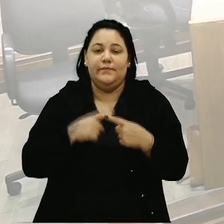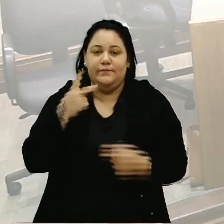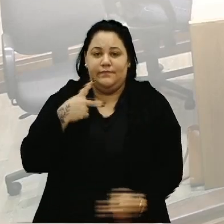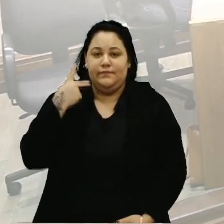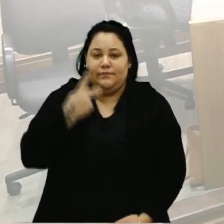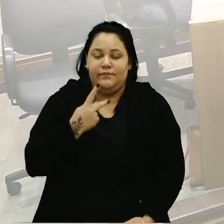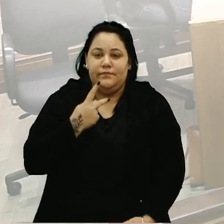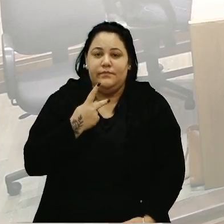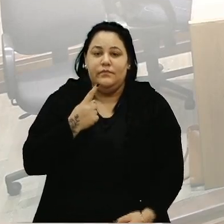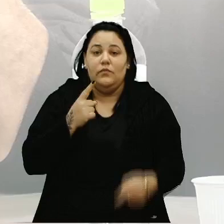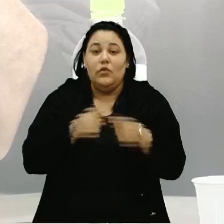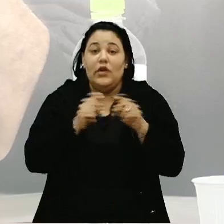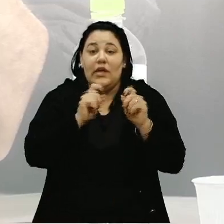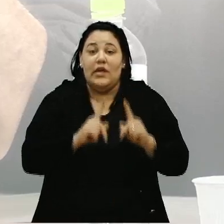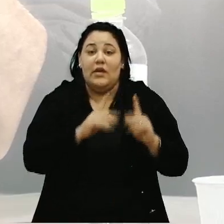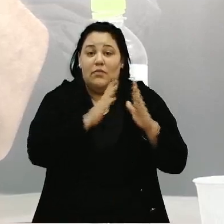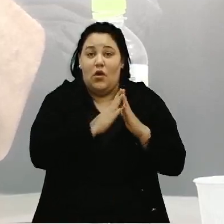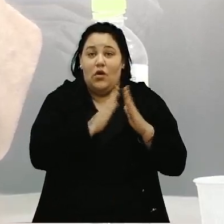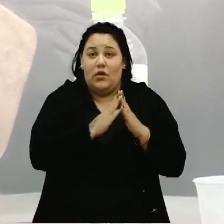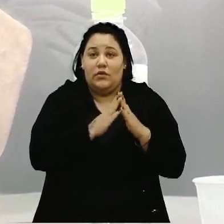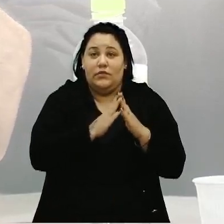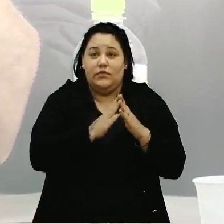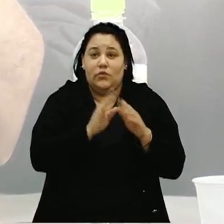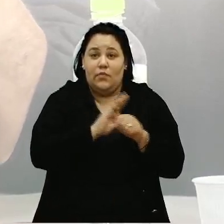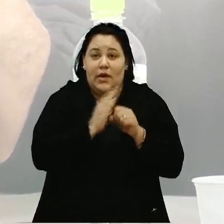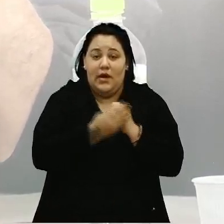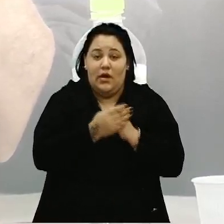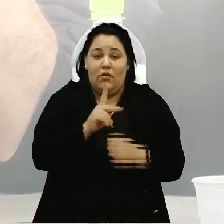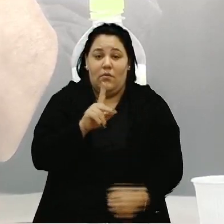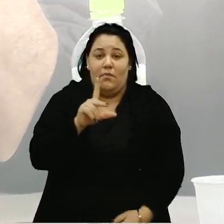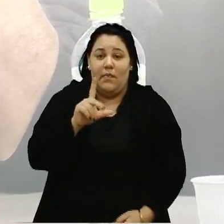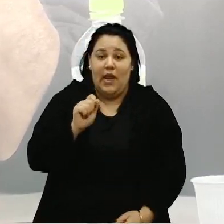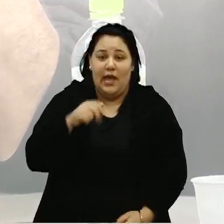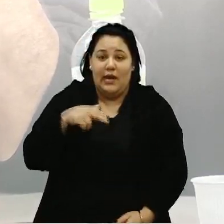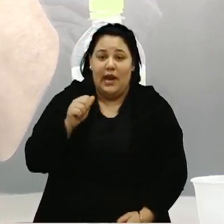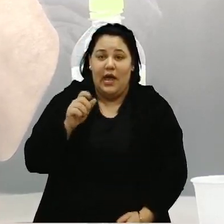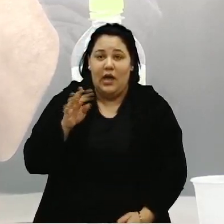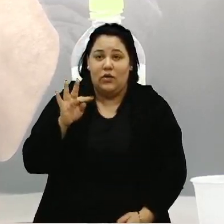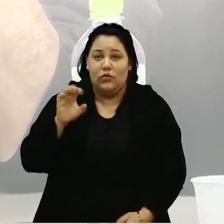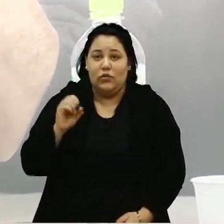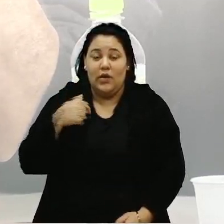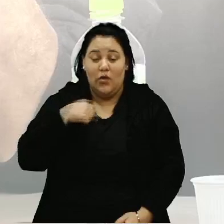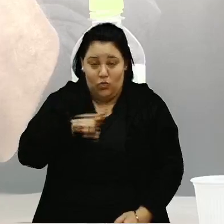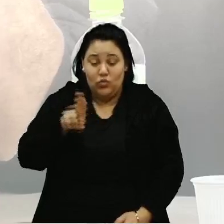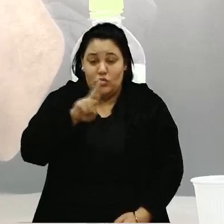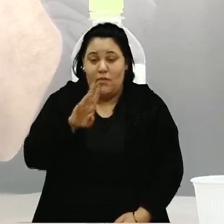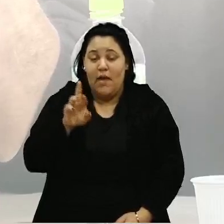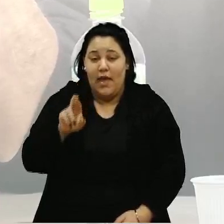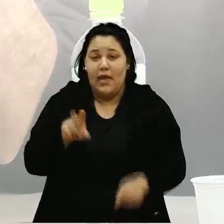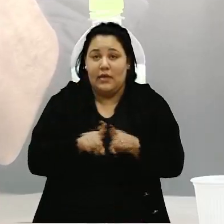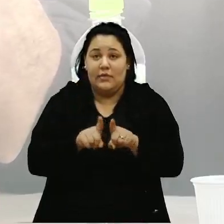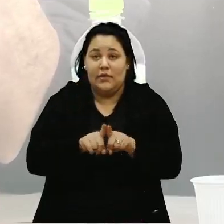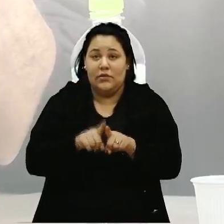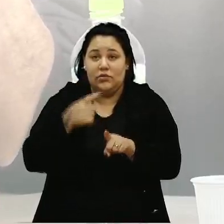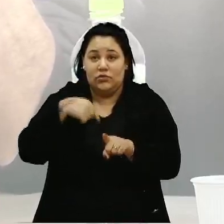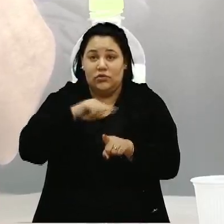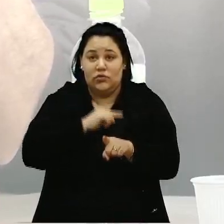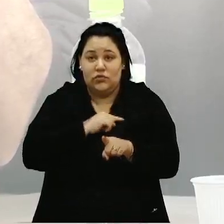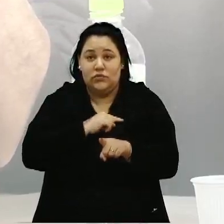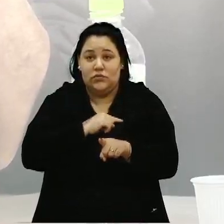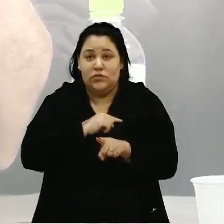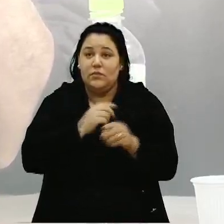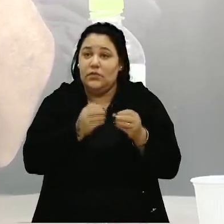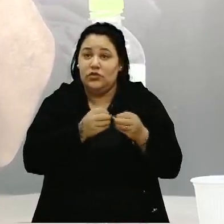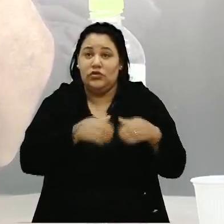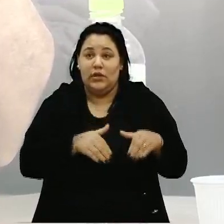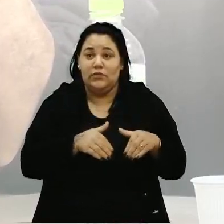Porque quem mora no Planalto, Vilipiranga, no caso que eu moro no Cristo Redentor, a gente acessa a BR, nós estamos ilhados. E os moradores